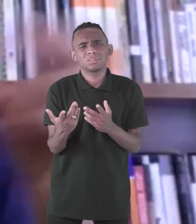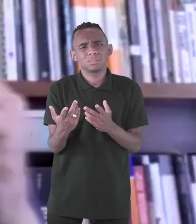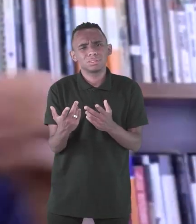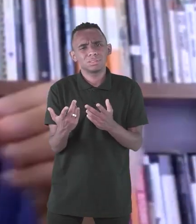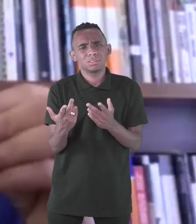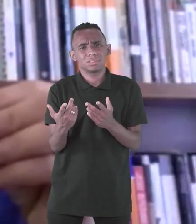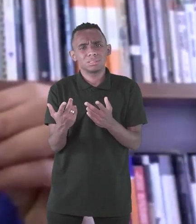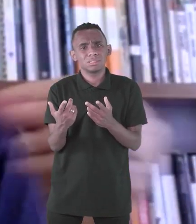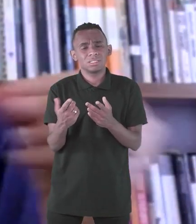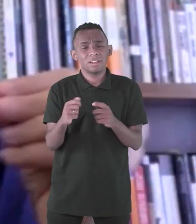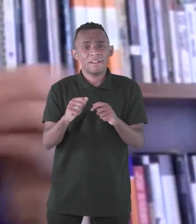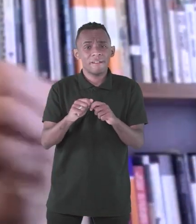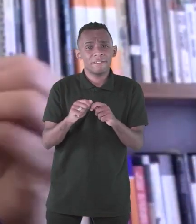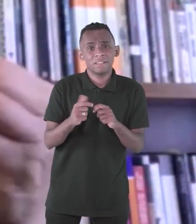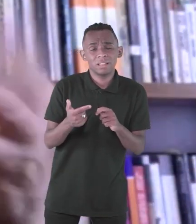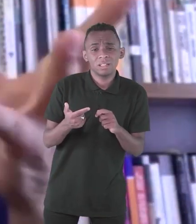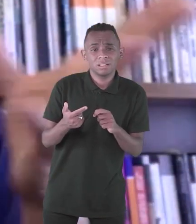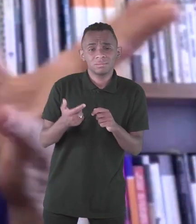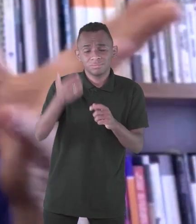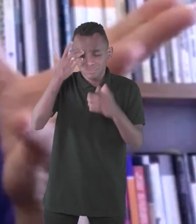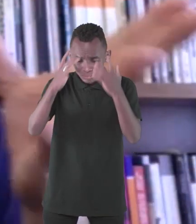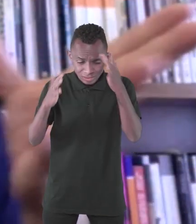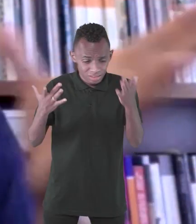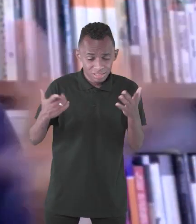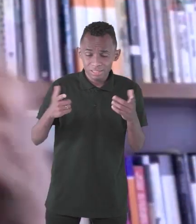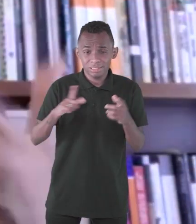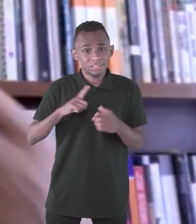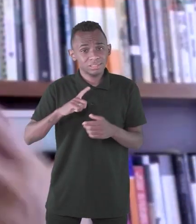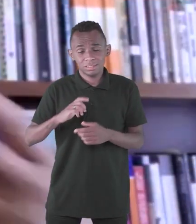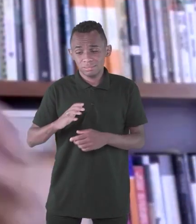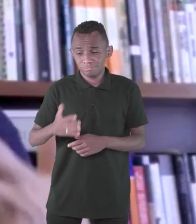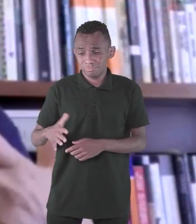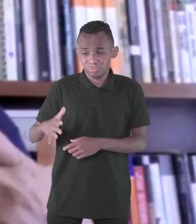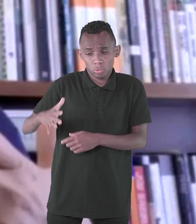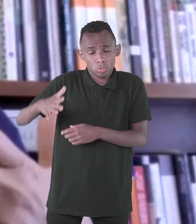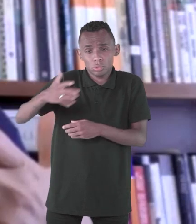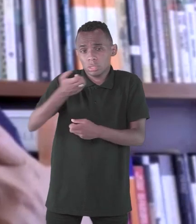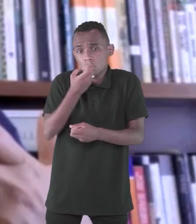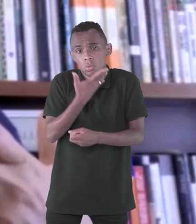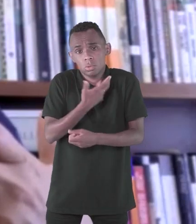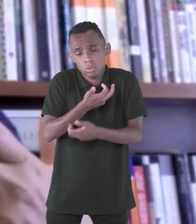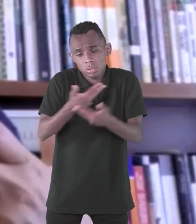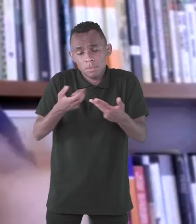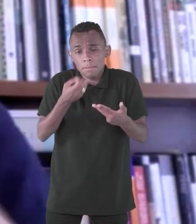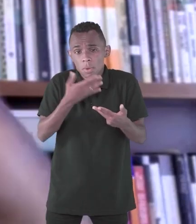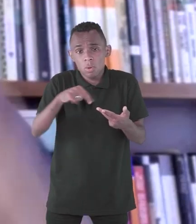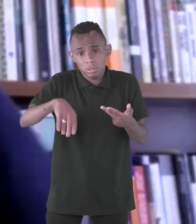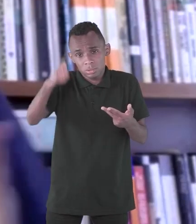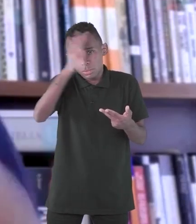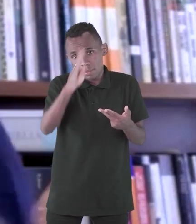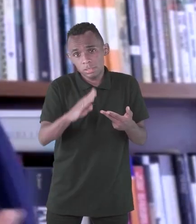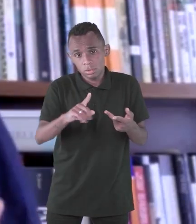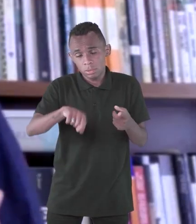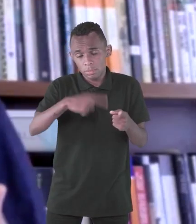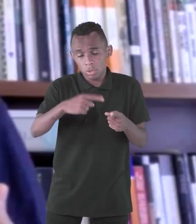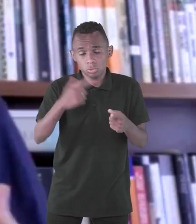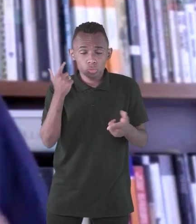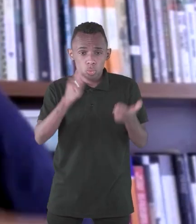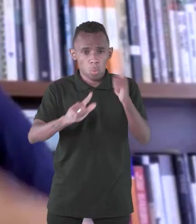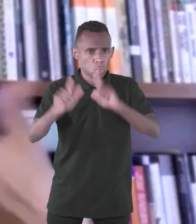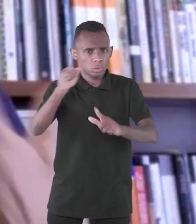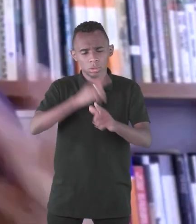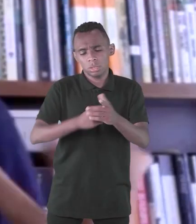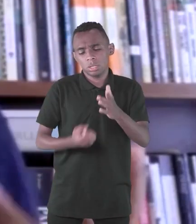ascético, sabe? Assim, não sei, tem tanta riqueza no Brasil para a gente se nutrir